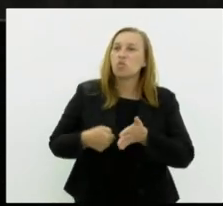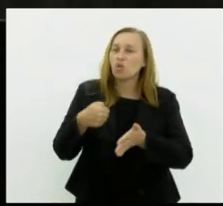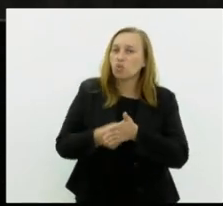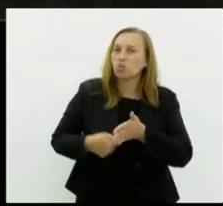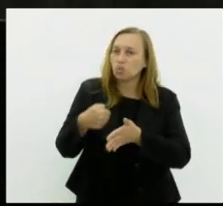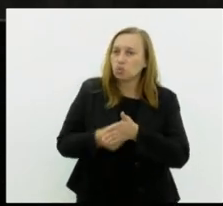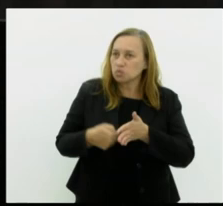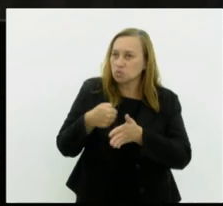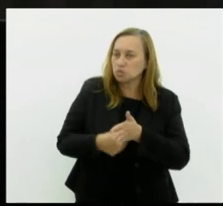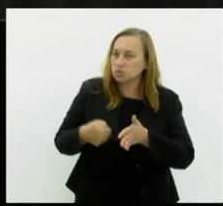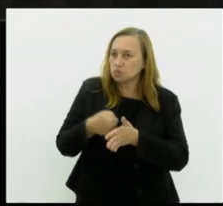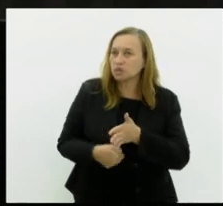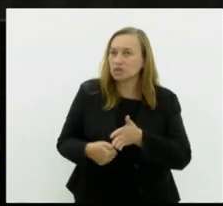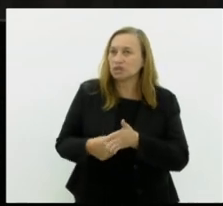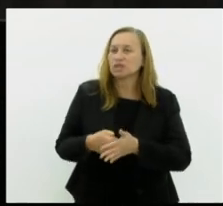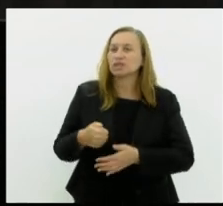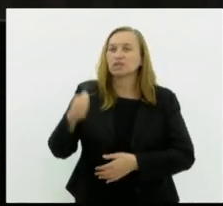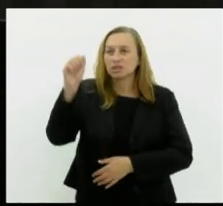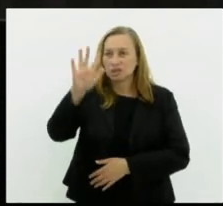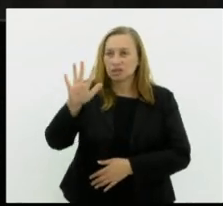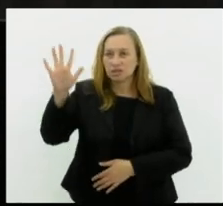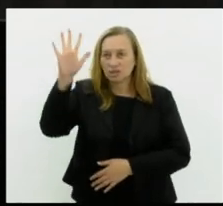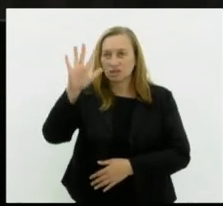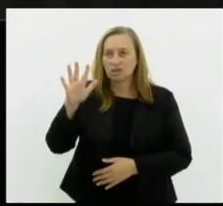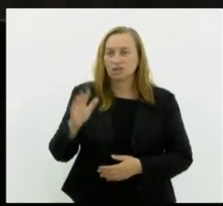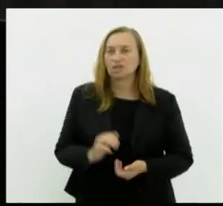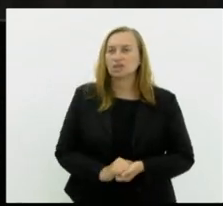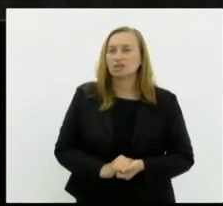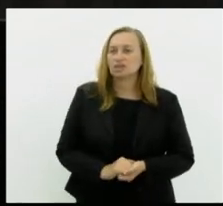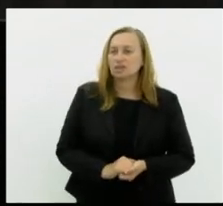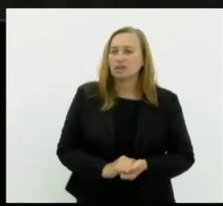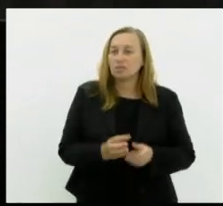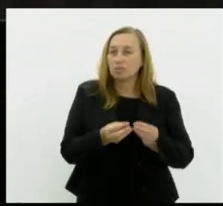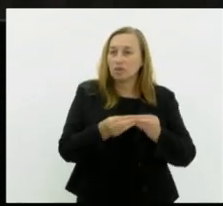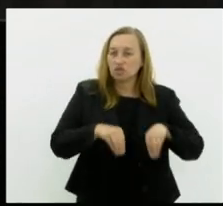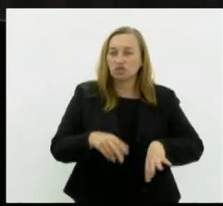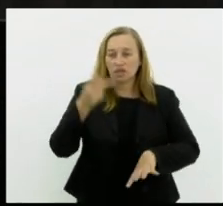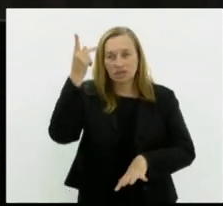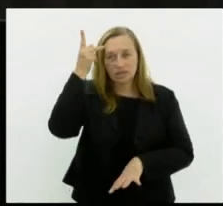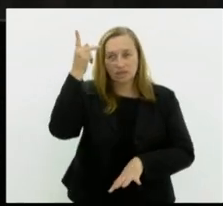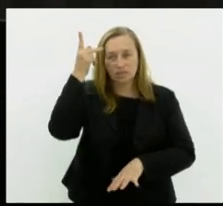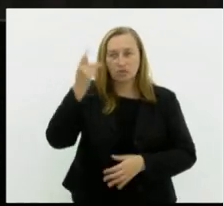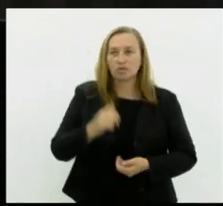nacional que ia falir a capital de São Paulo